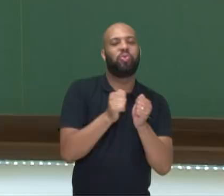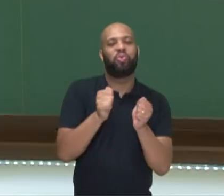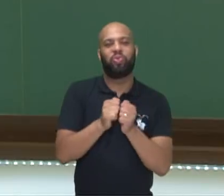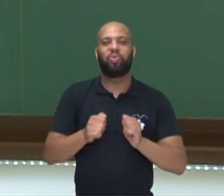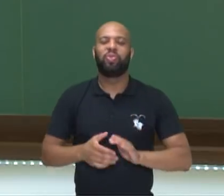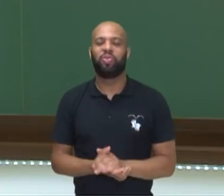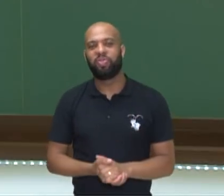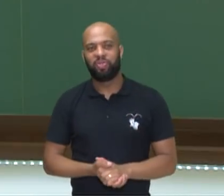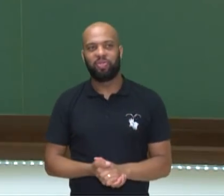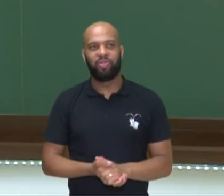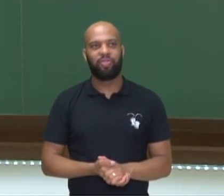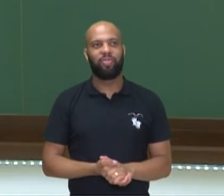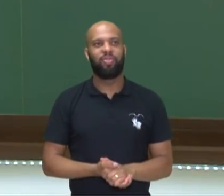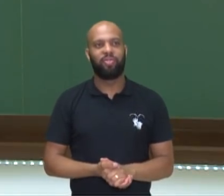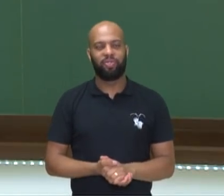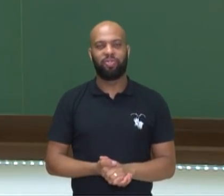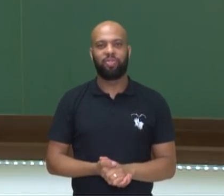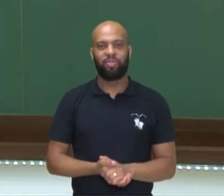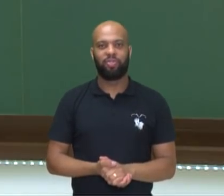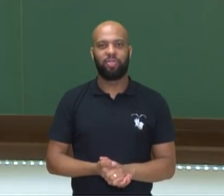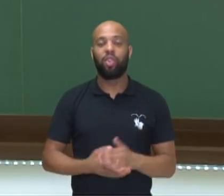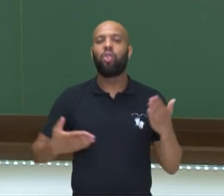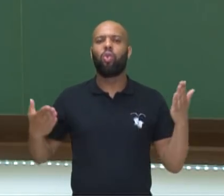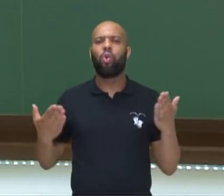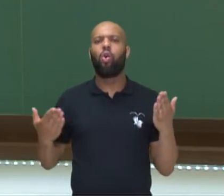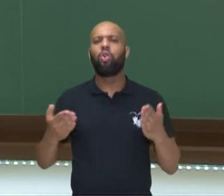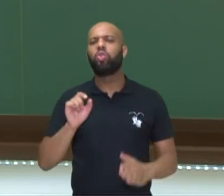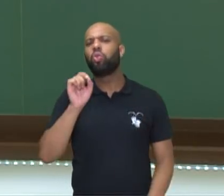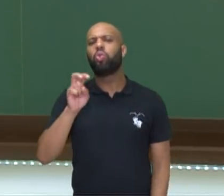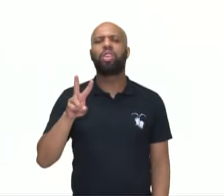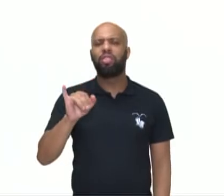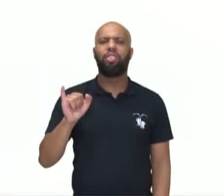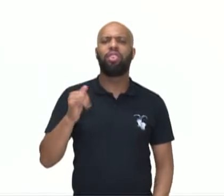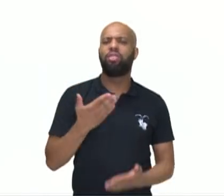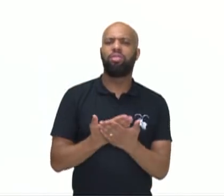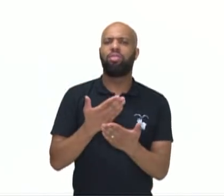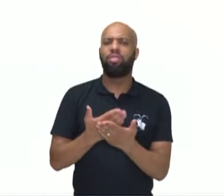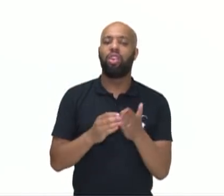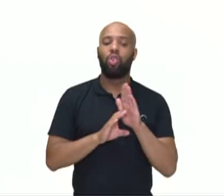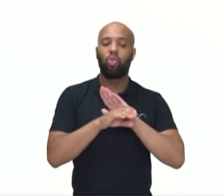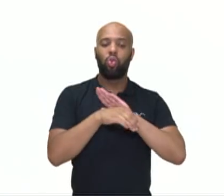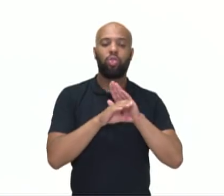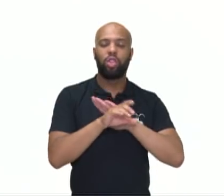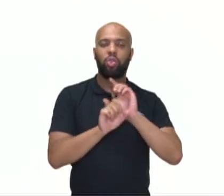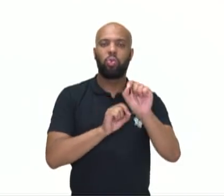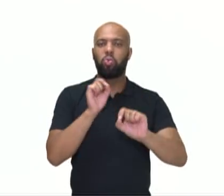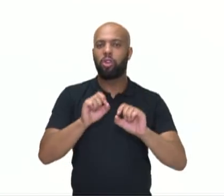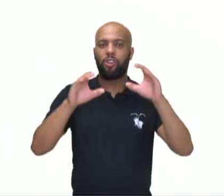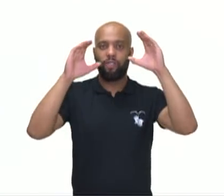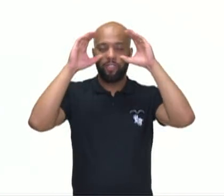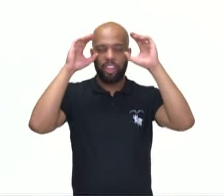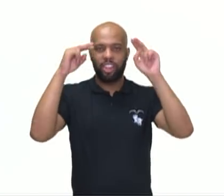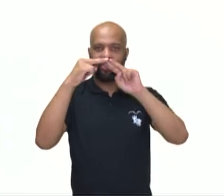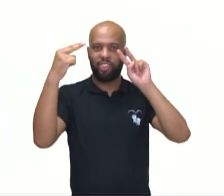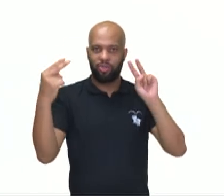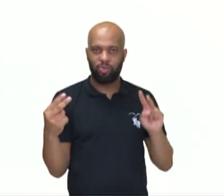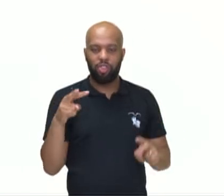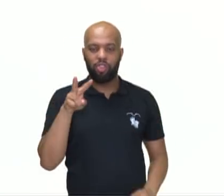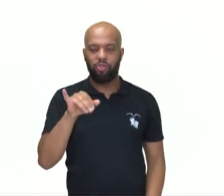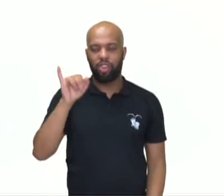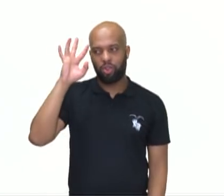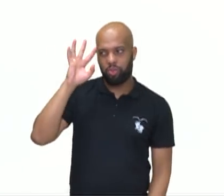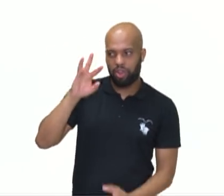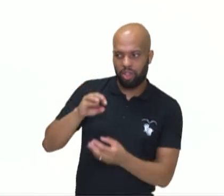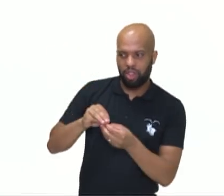então, hoje nós vamos tratar dos conceitos de realidade virtual. A gente vai entender